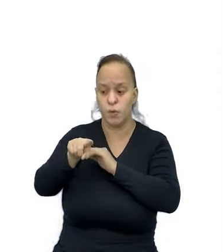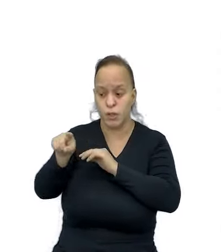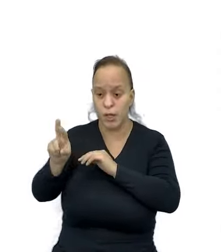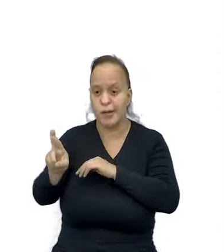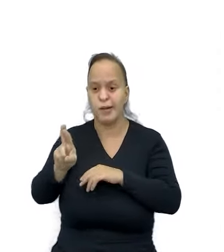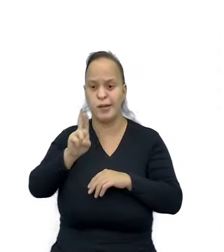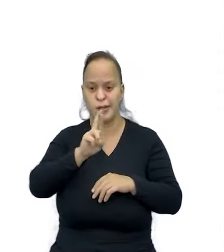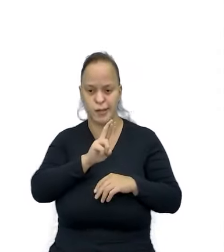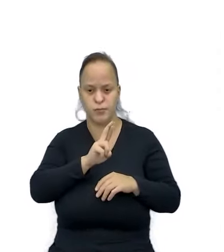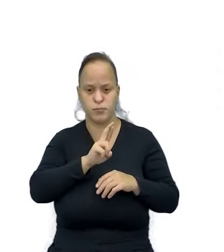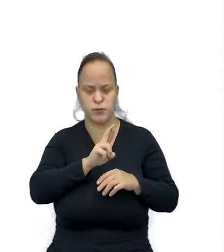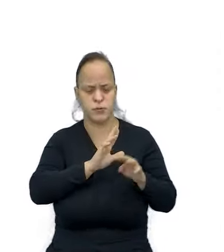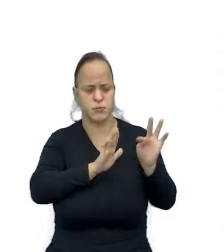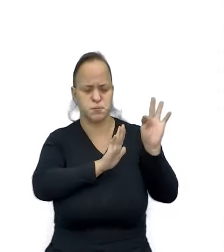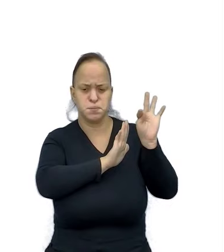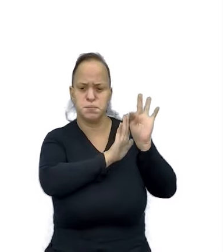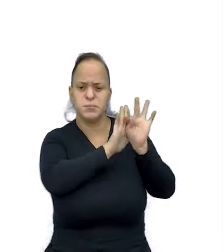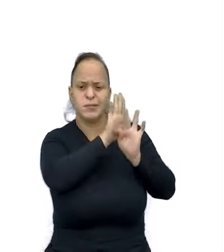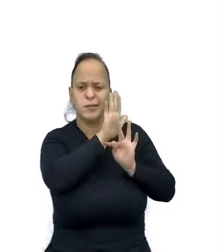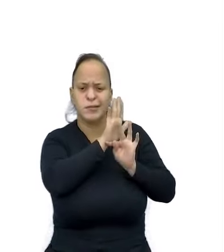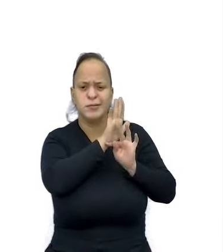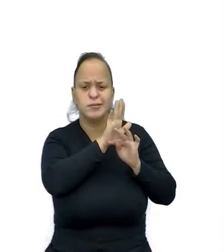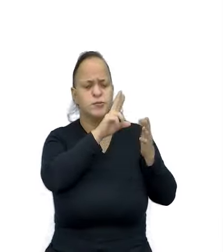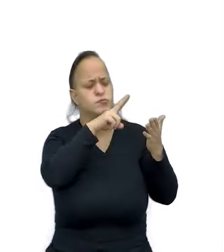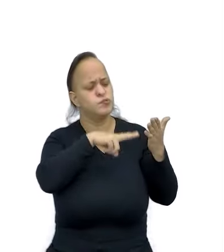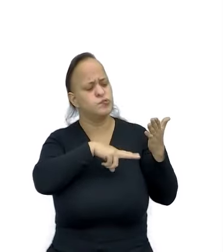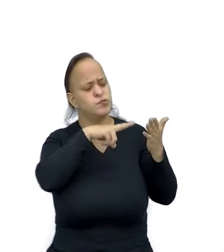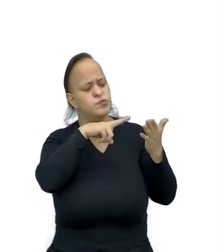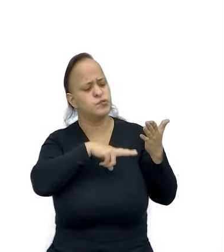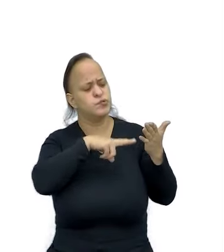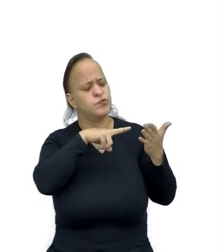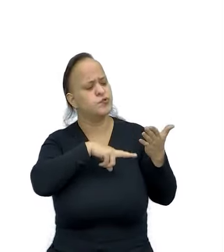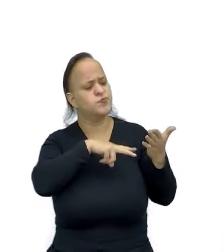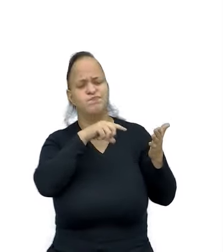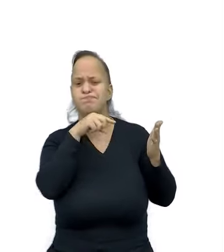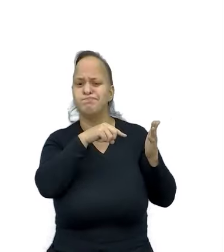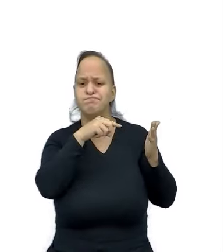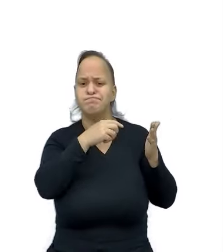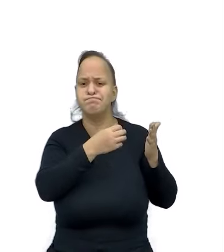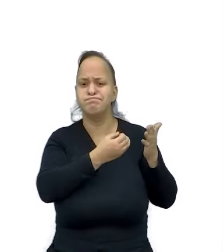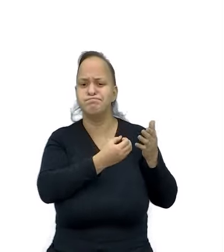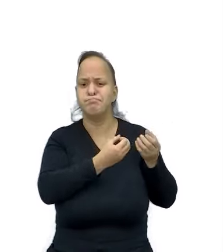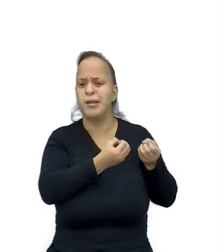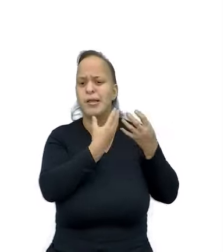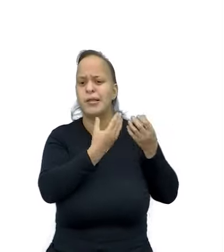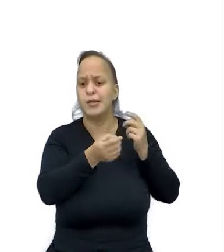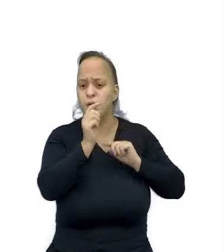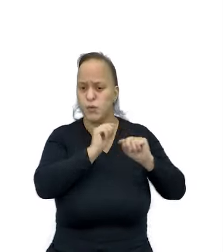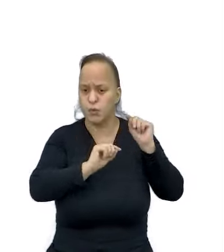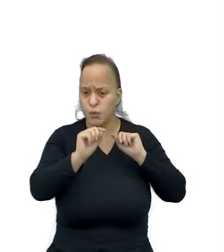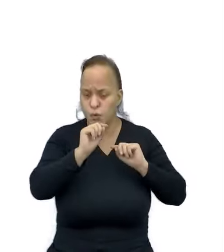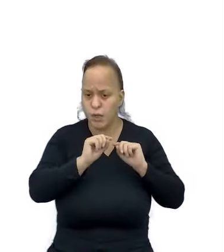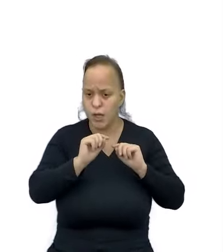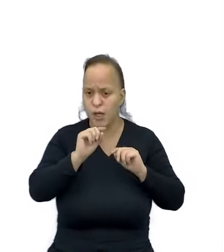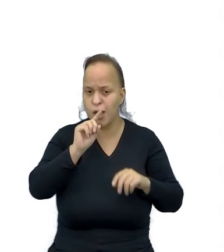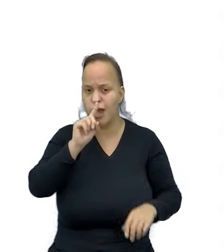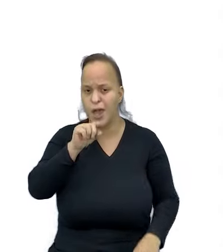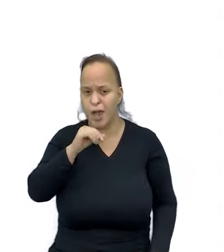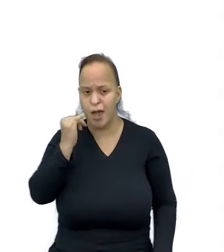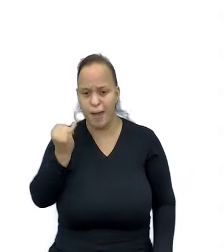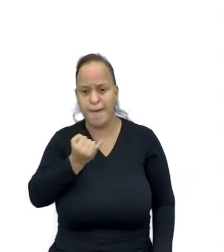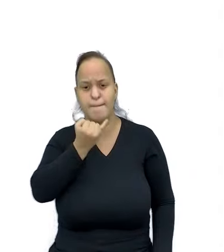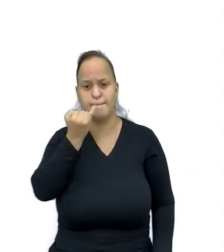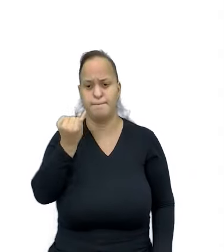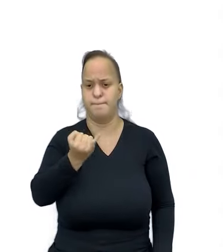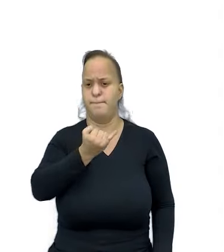do texto? Né? Quem que fala, né, ao leitor? Qual é o objetivo desse texto? Olha só que importante, né, a gente trazendo aqui